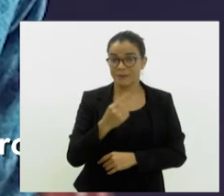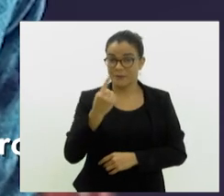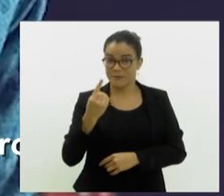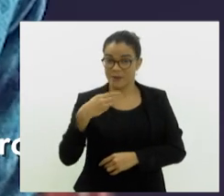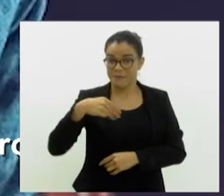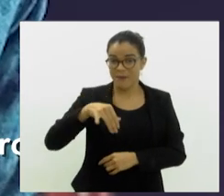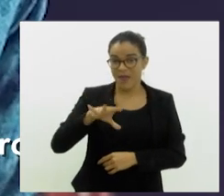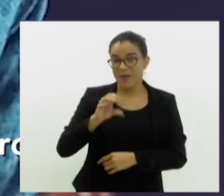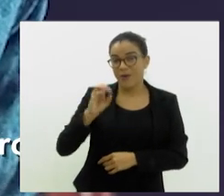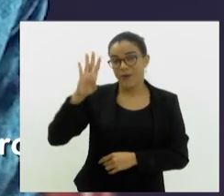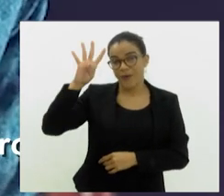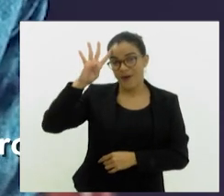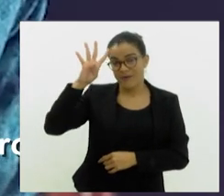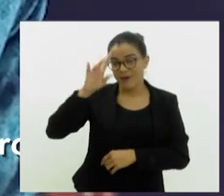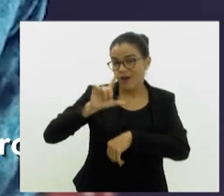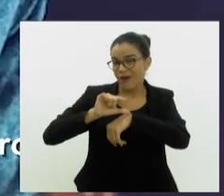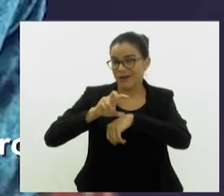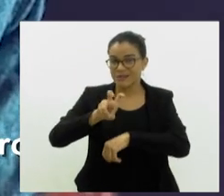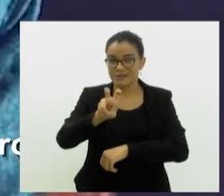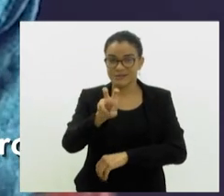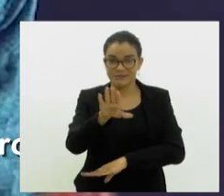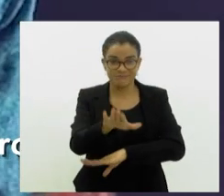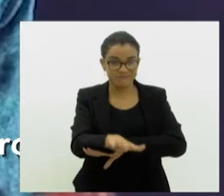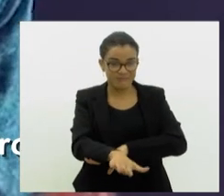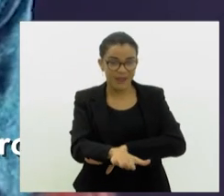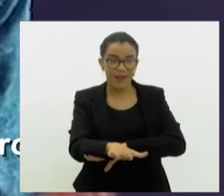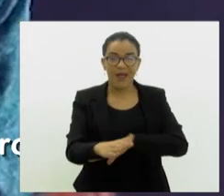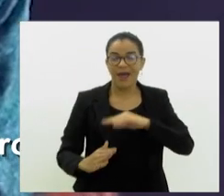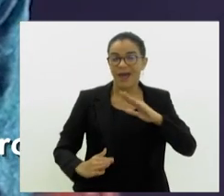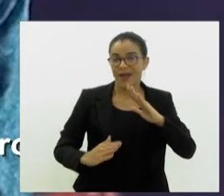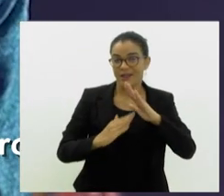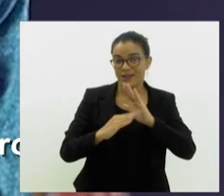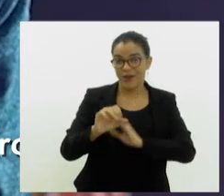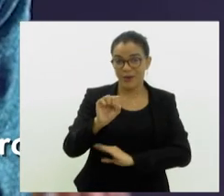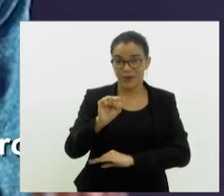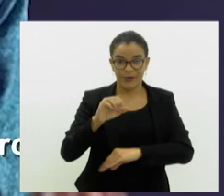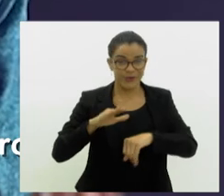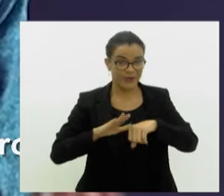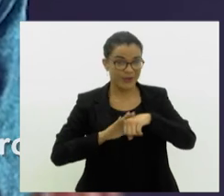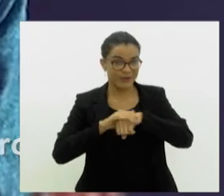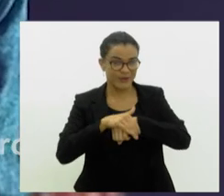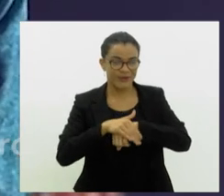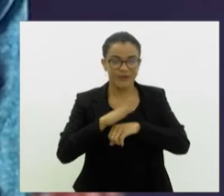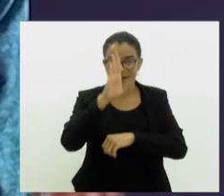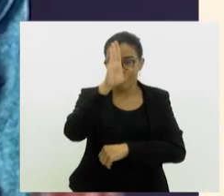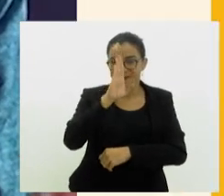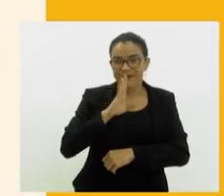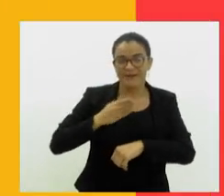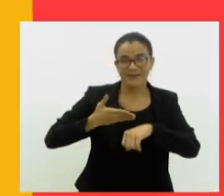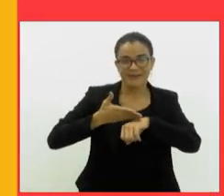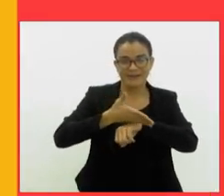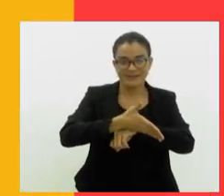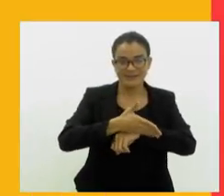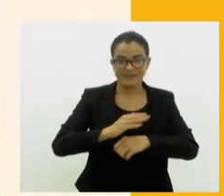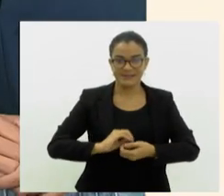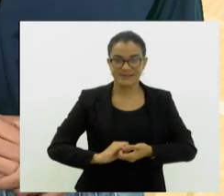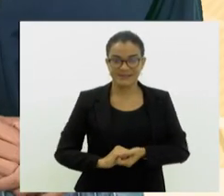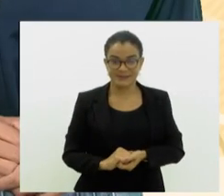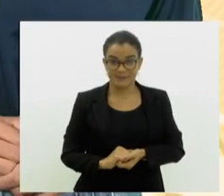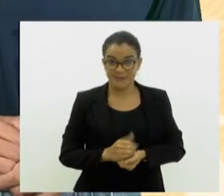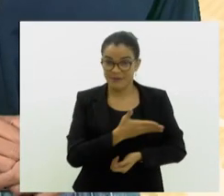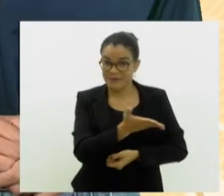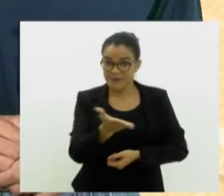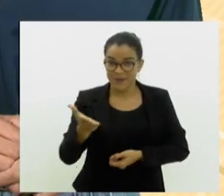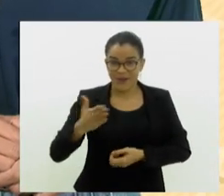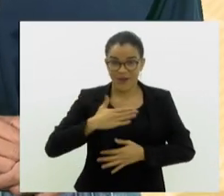maio, quarta-feira, às 5 horas da tarde e vai até às 8 da noite. A entrada é gratuita. E para quem gosta